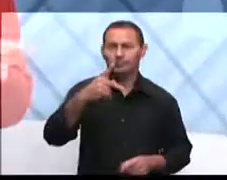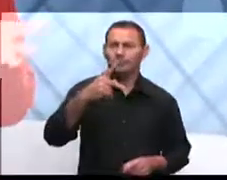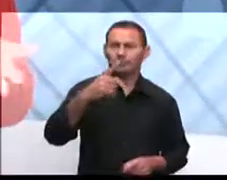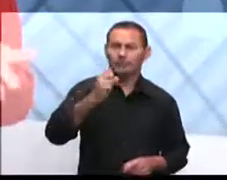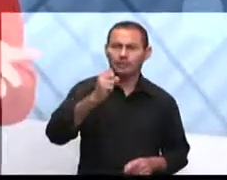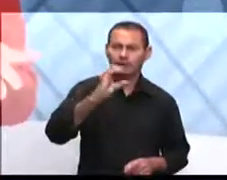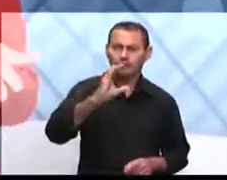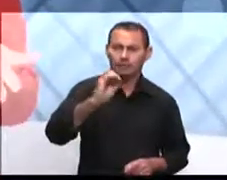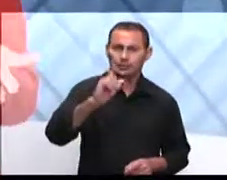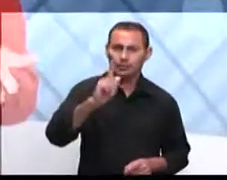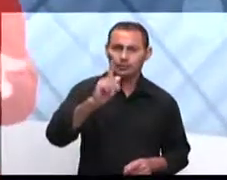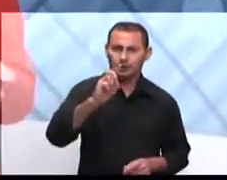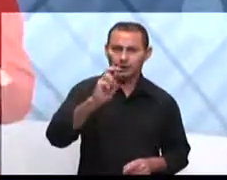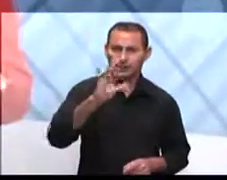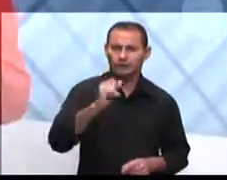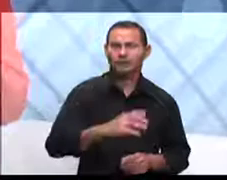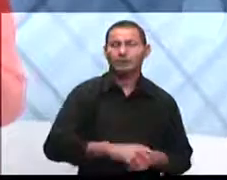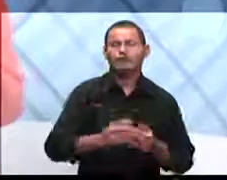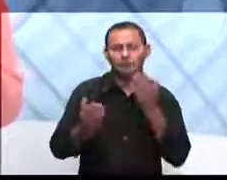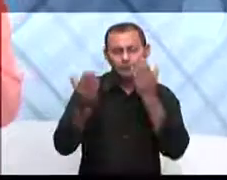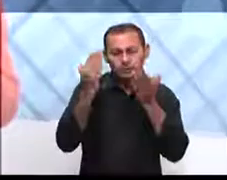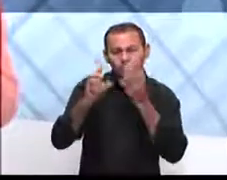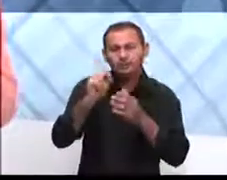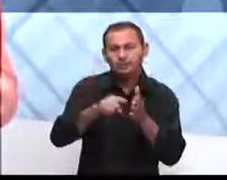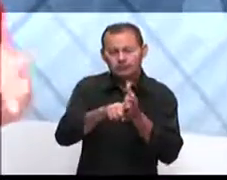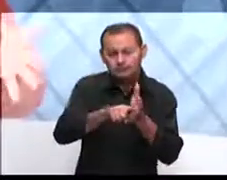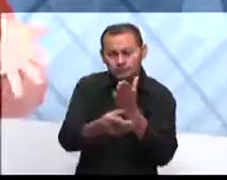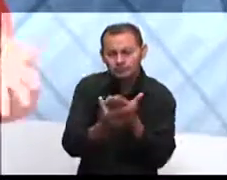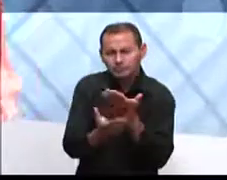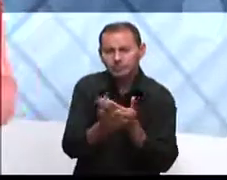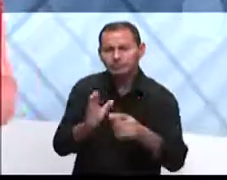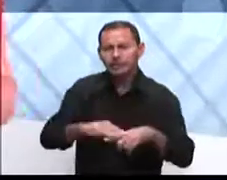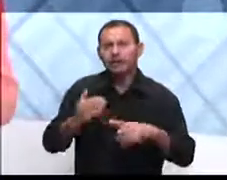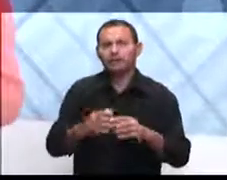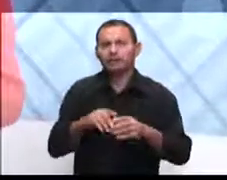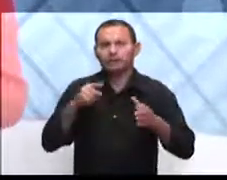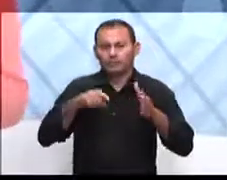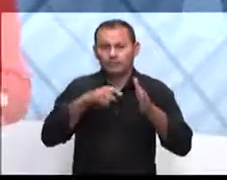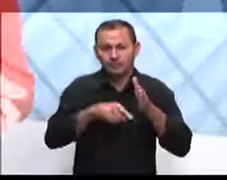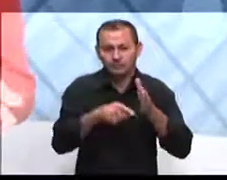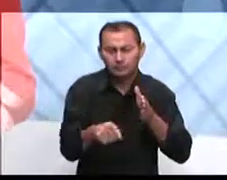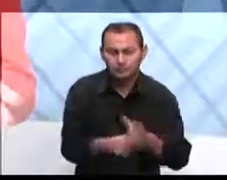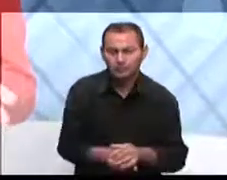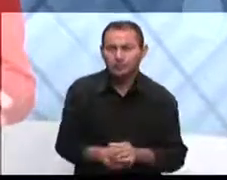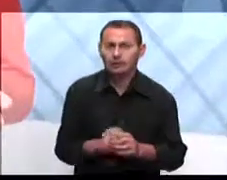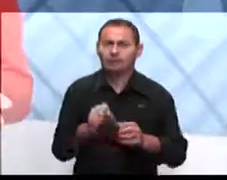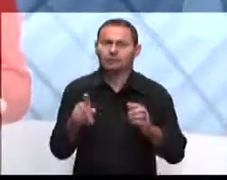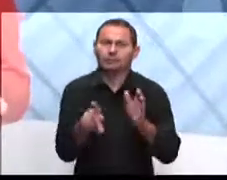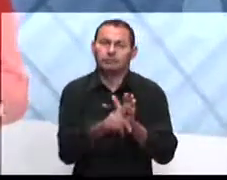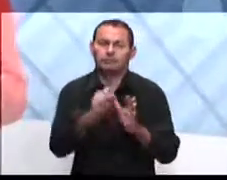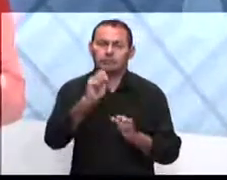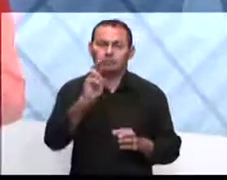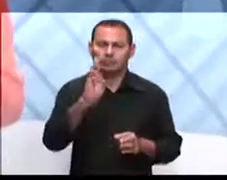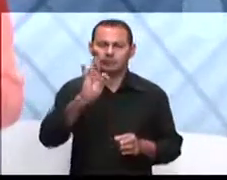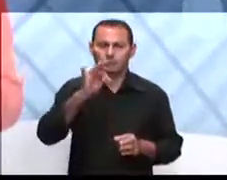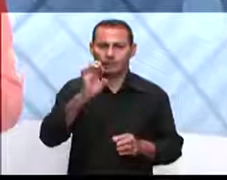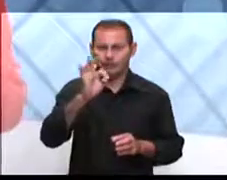da psicologia, é um levantamento um pouco mais aprofundado e subjetivo, né?